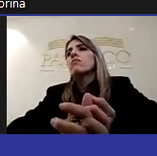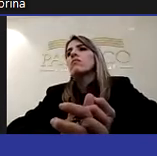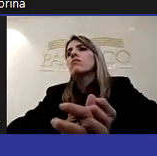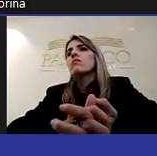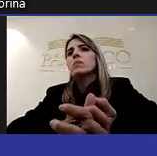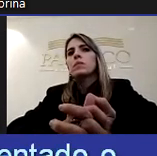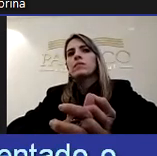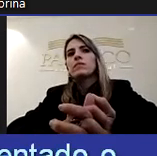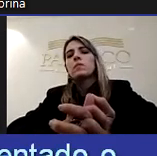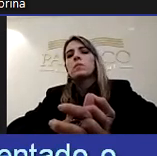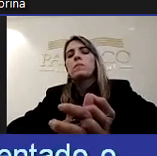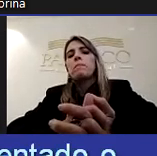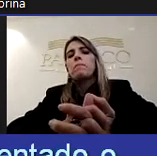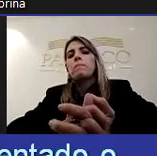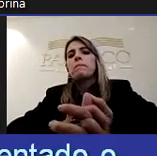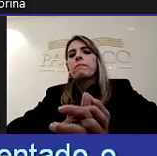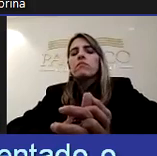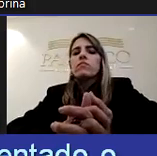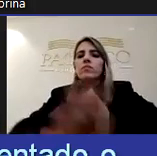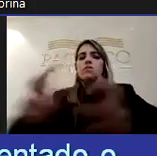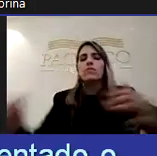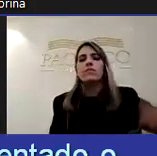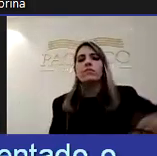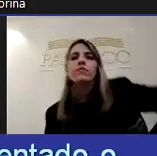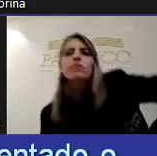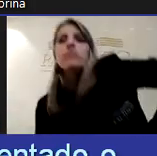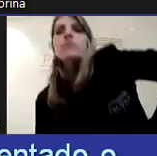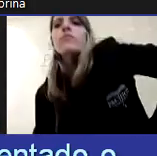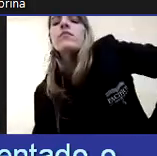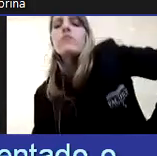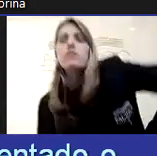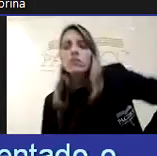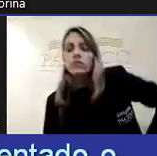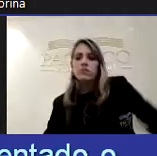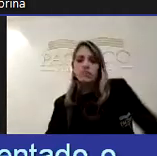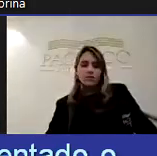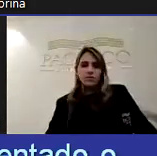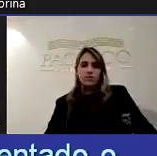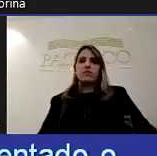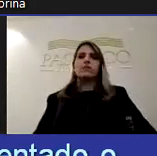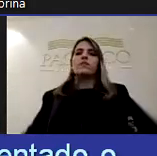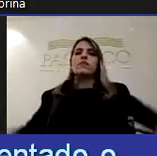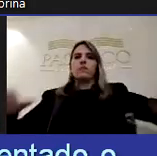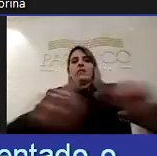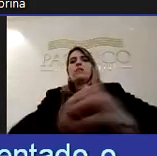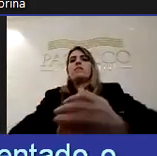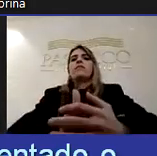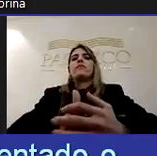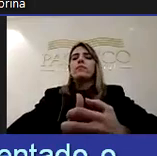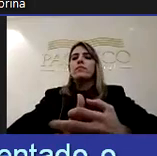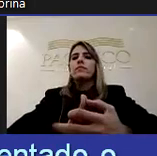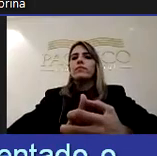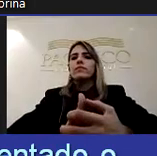A disfunção orgástica ou